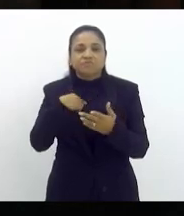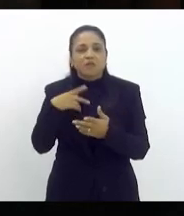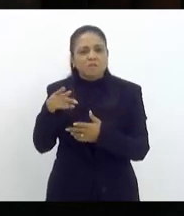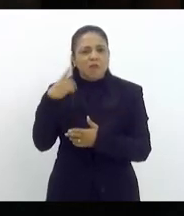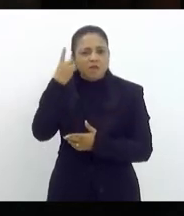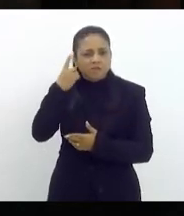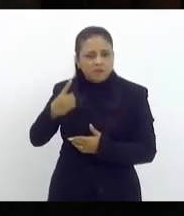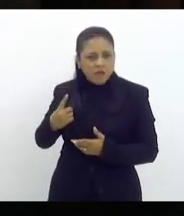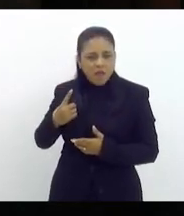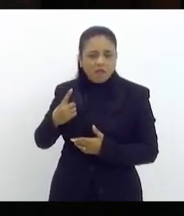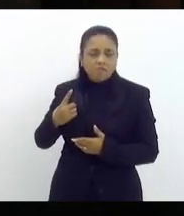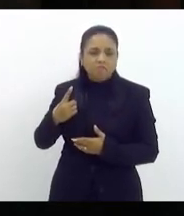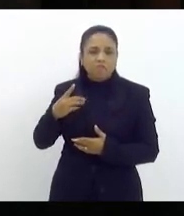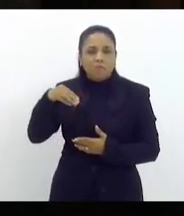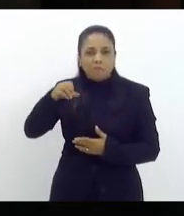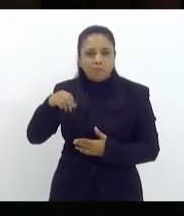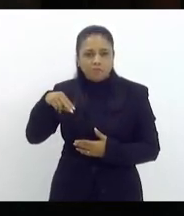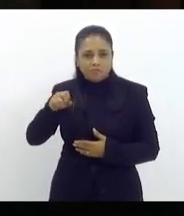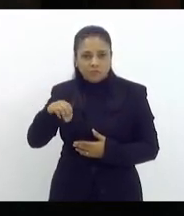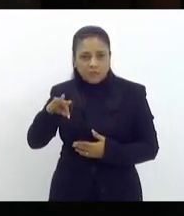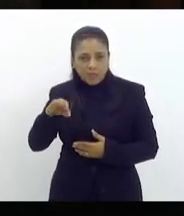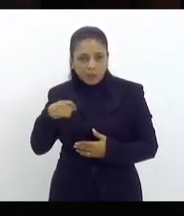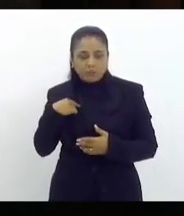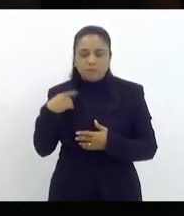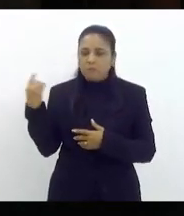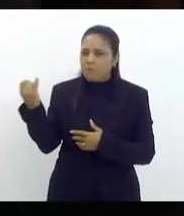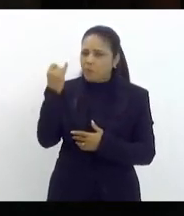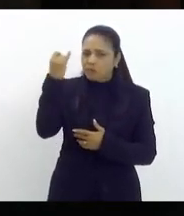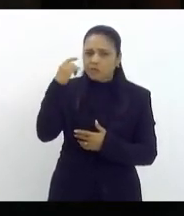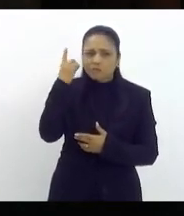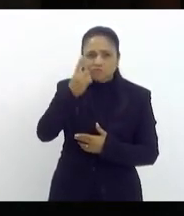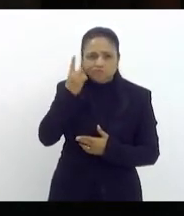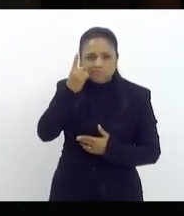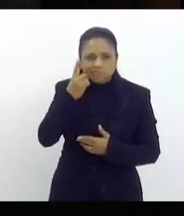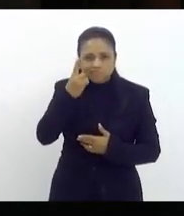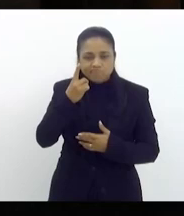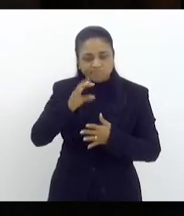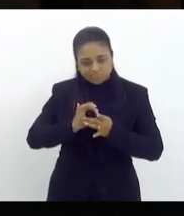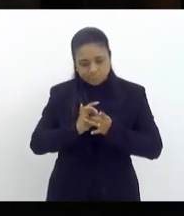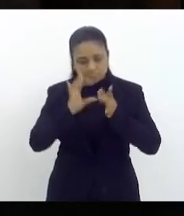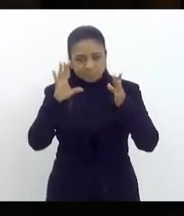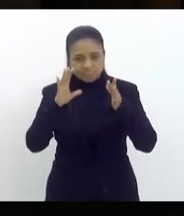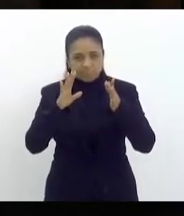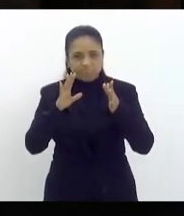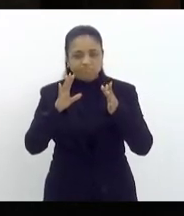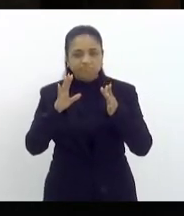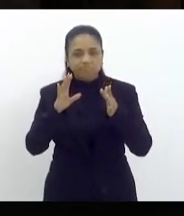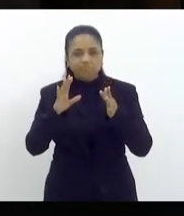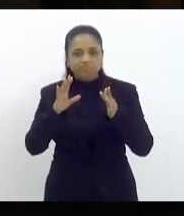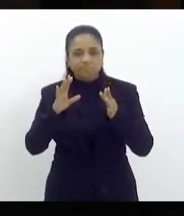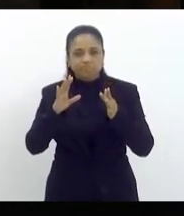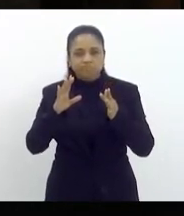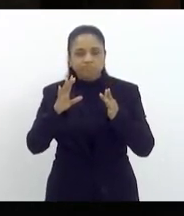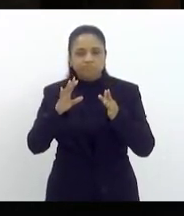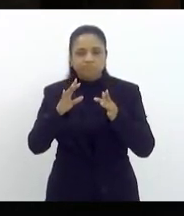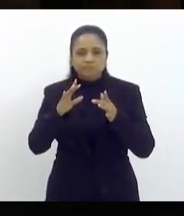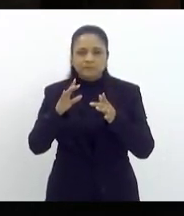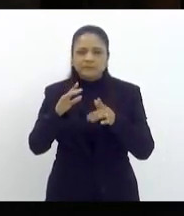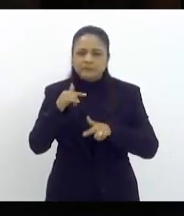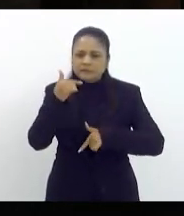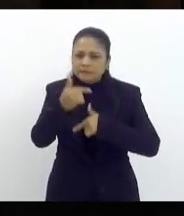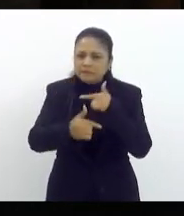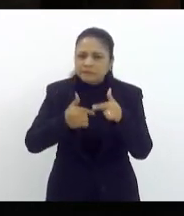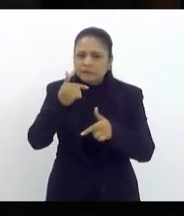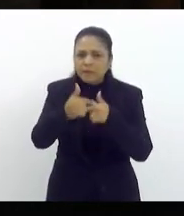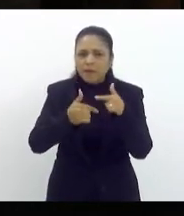da importância de nós parlamentares termos mais autonomia e podermos tratar de forma